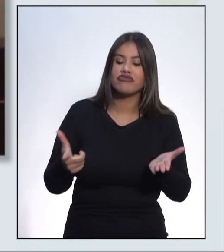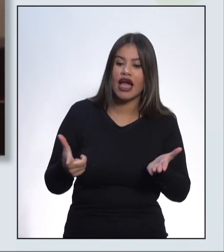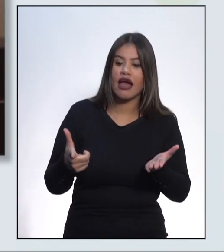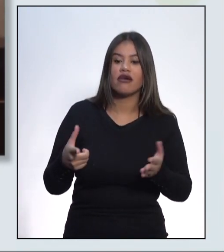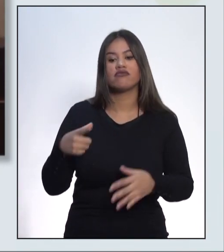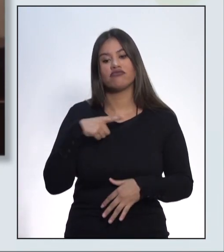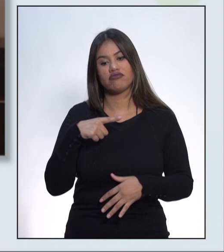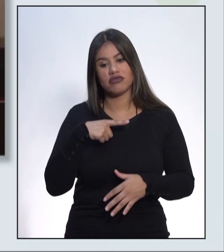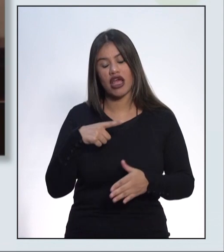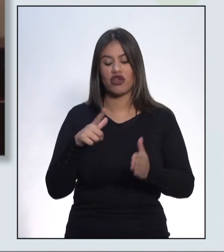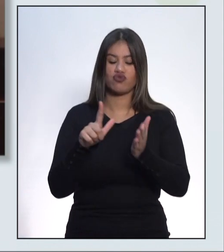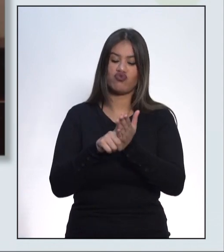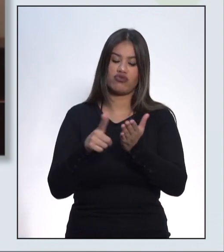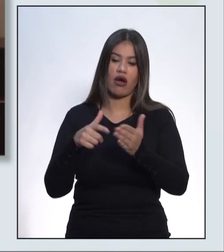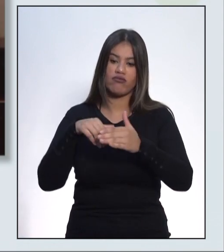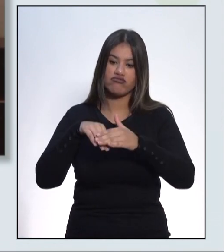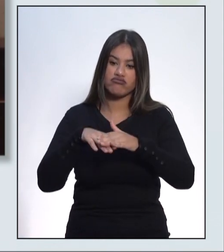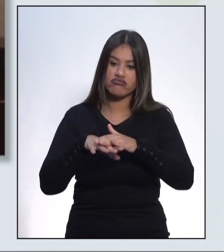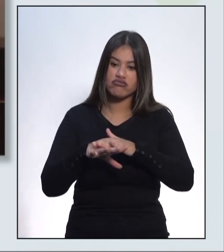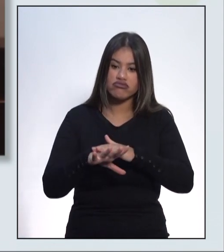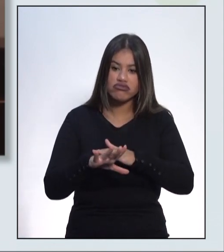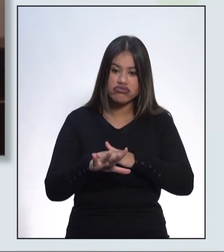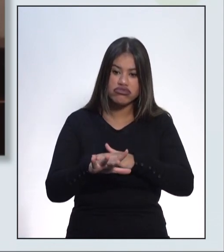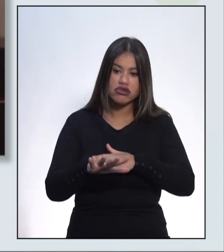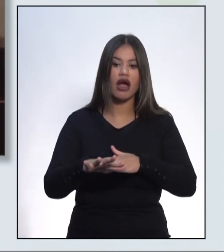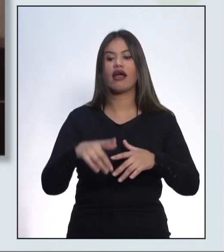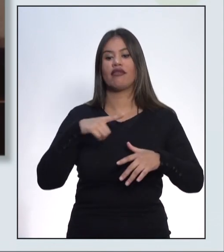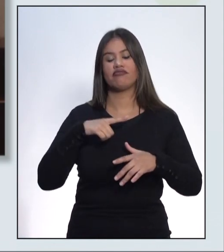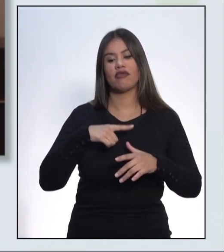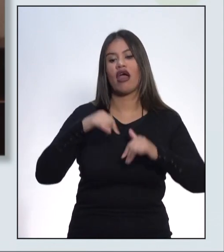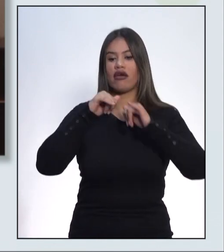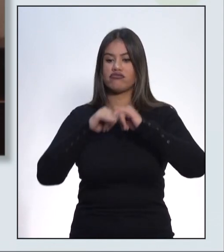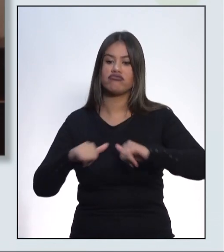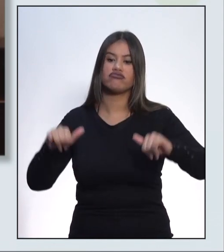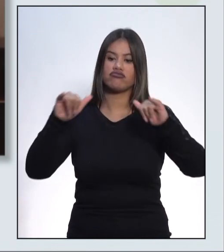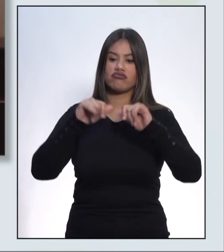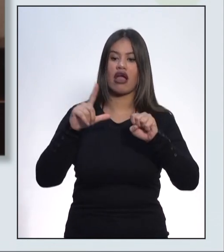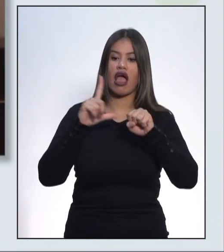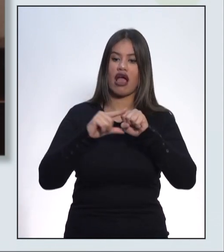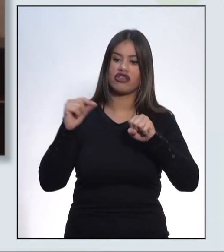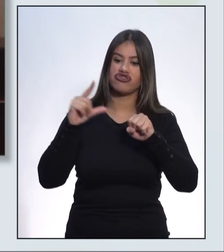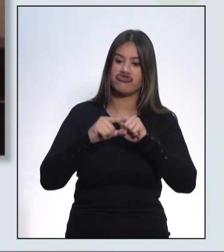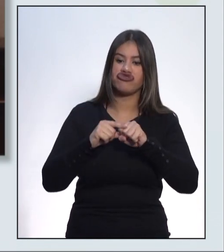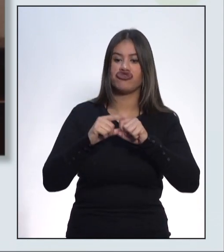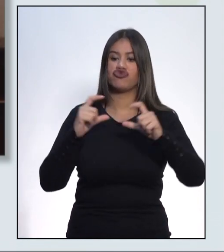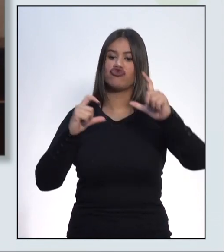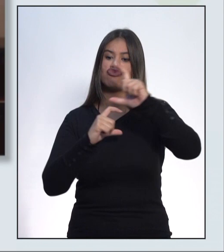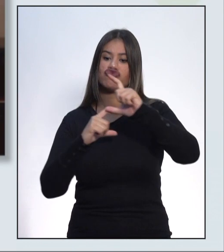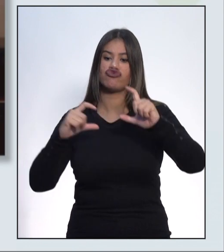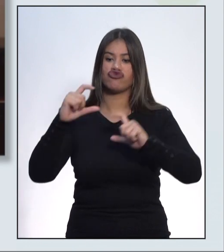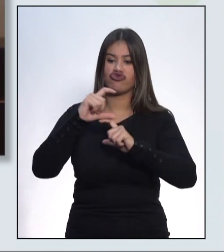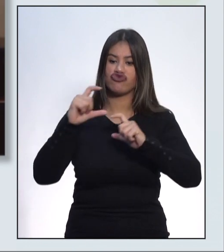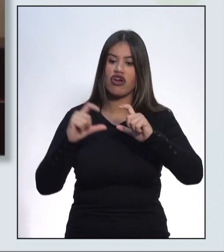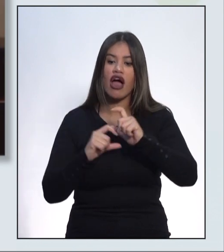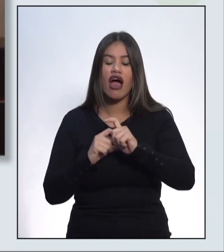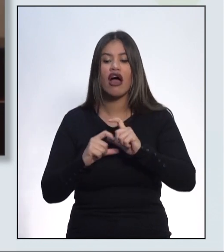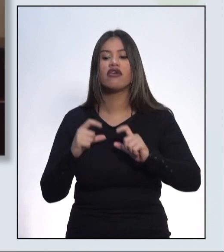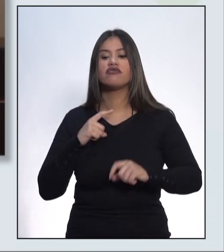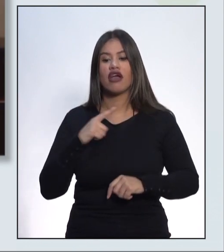os jornais impressos, que trazem notícias, artigos, charges também, e até histórias em